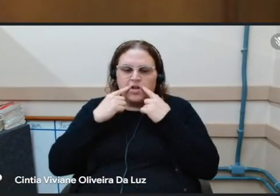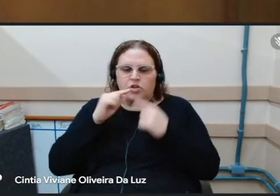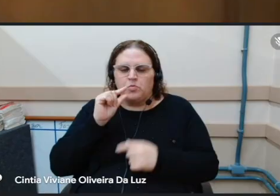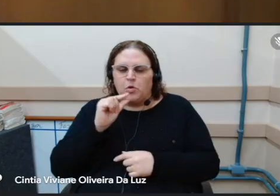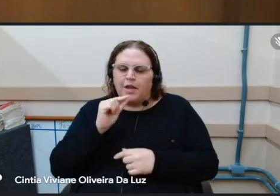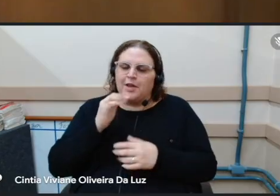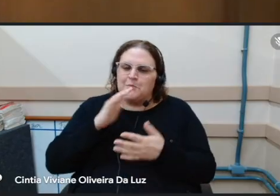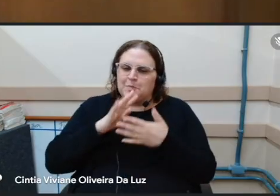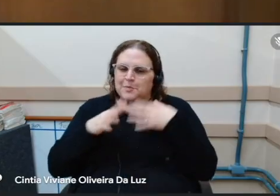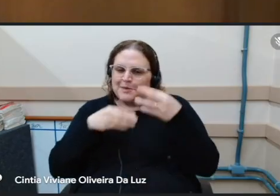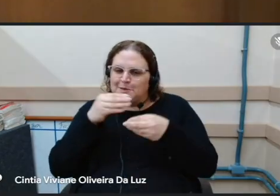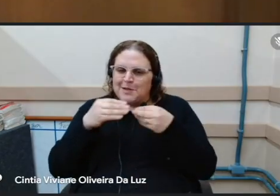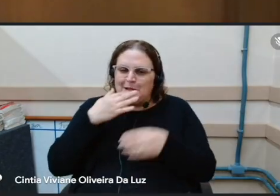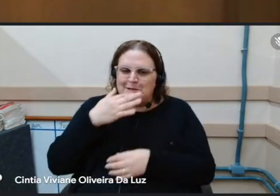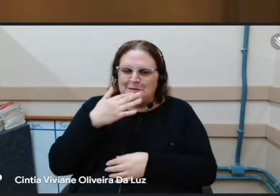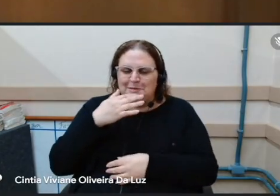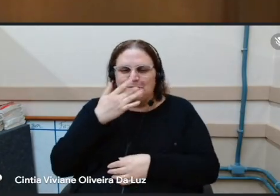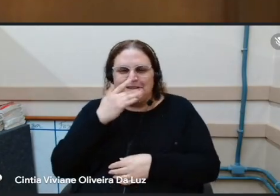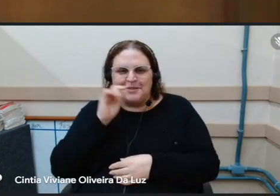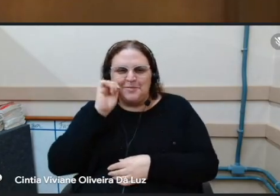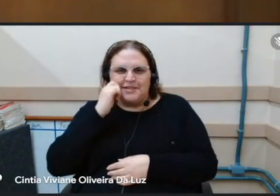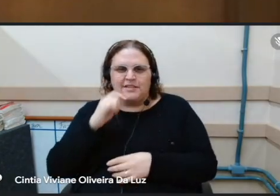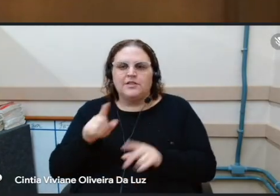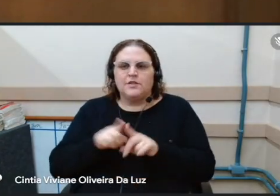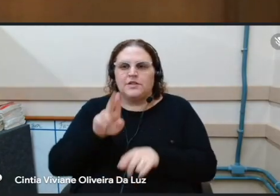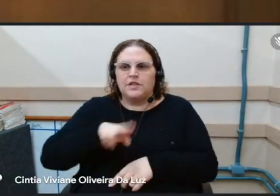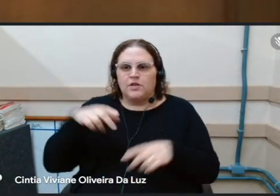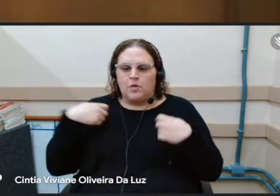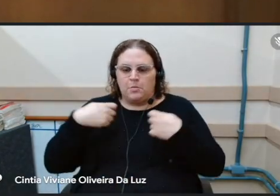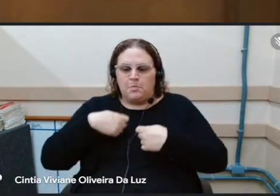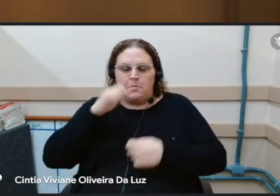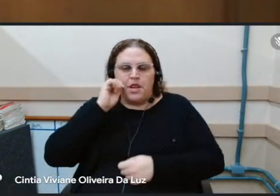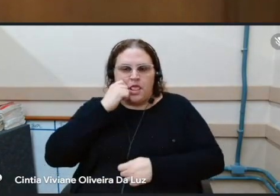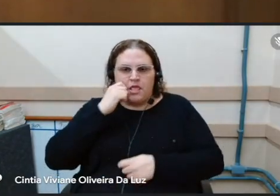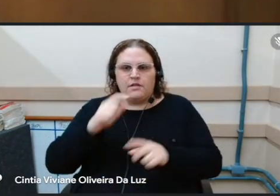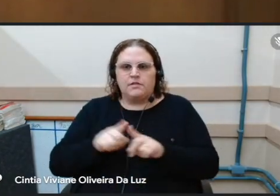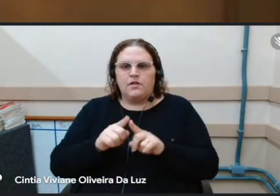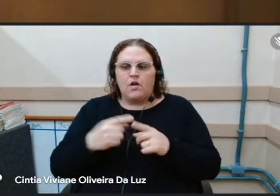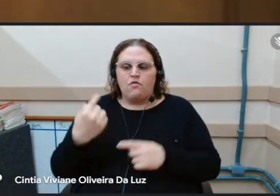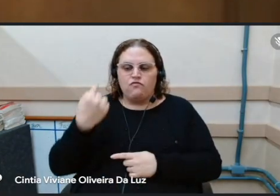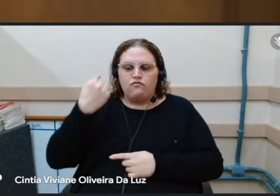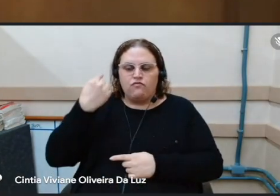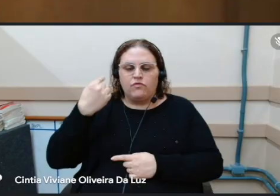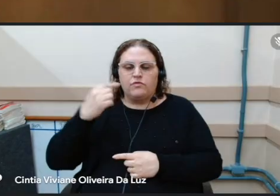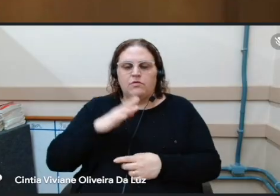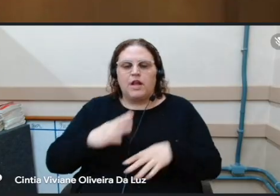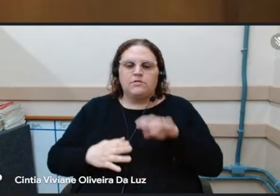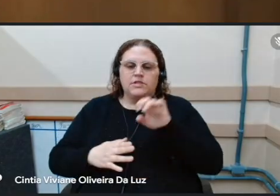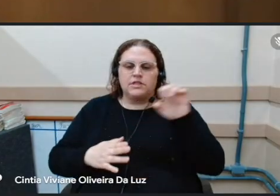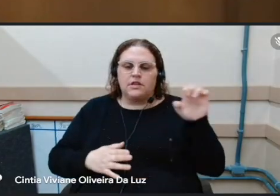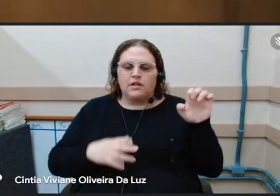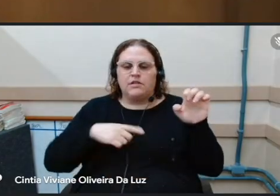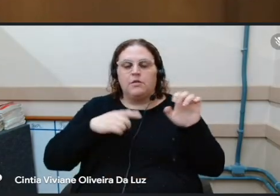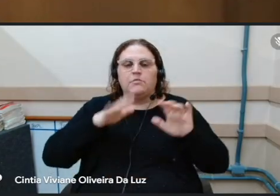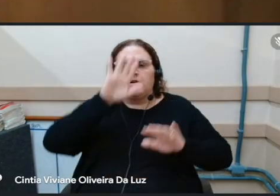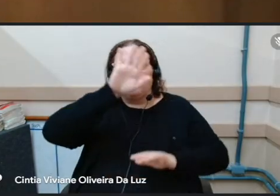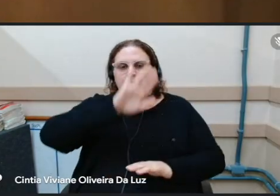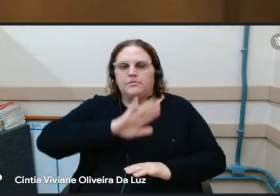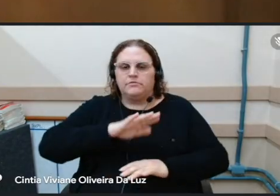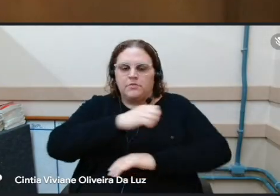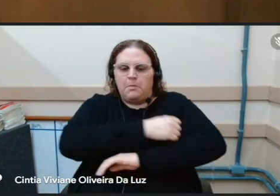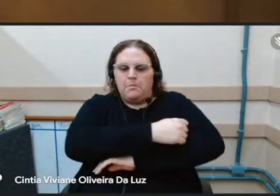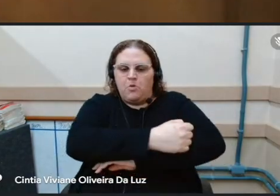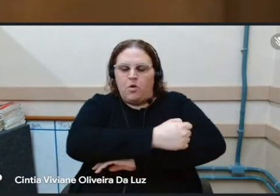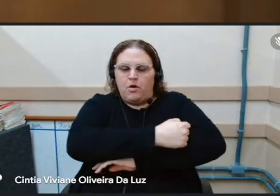já né vestindo blusão de cor preta e ao fundo do meu lado esquerdo há uma parede de há uma porta de